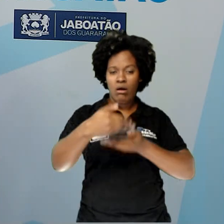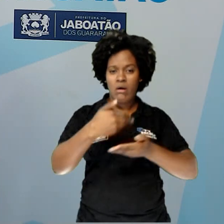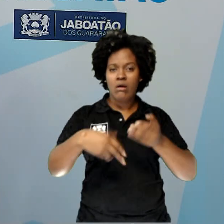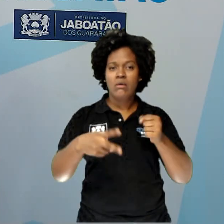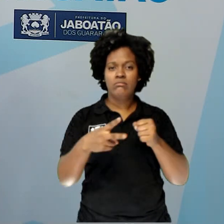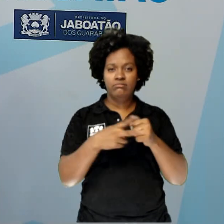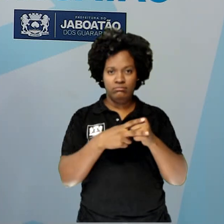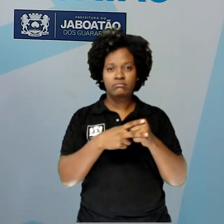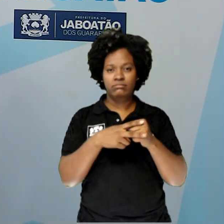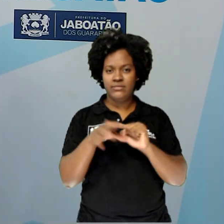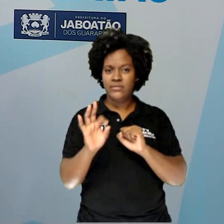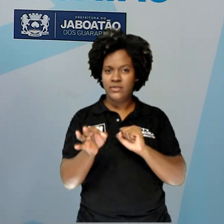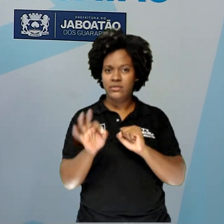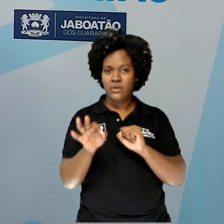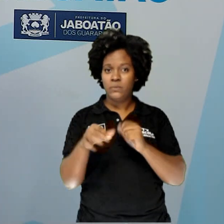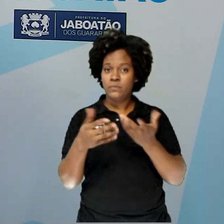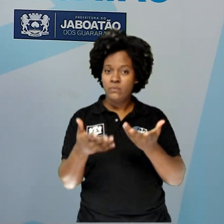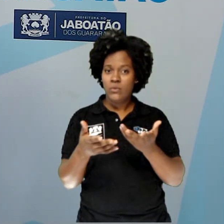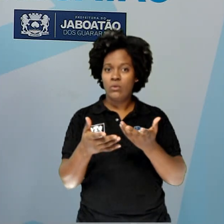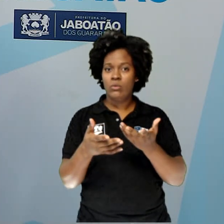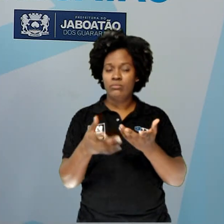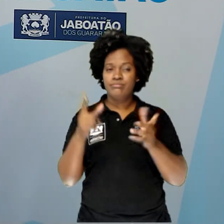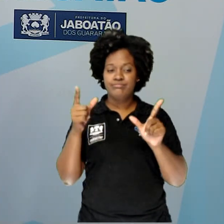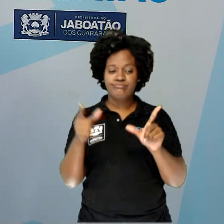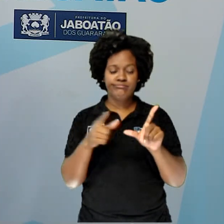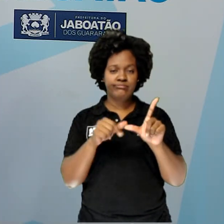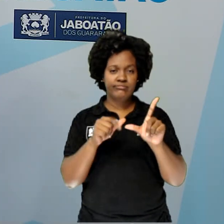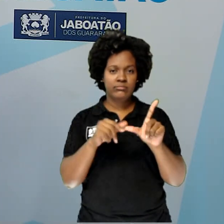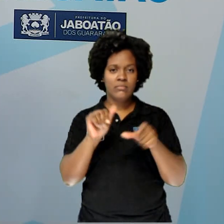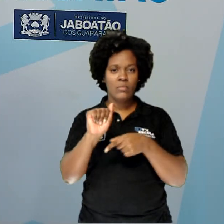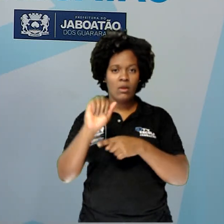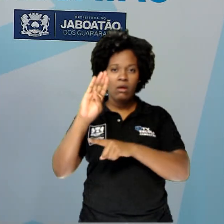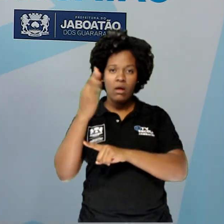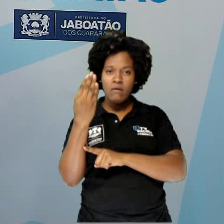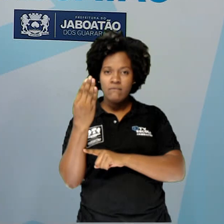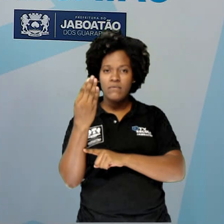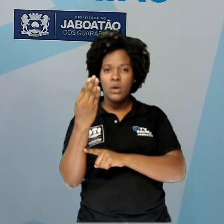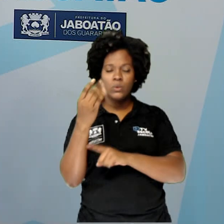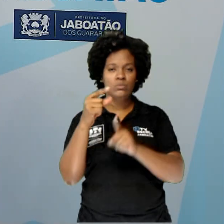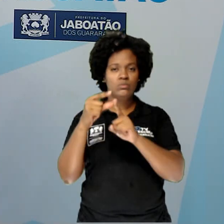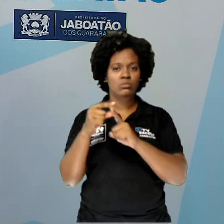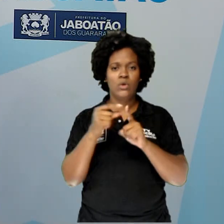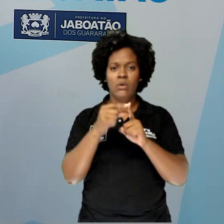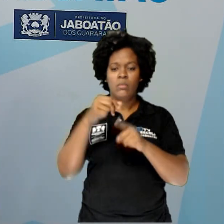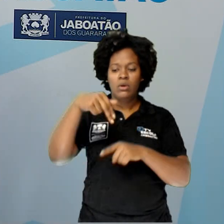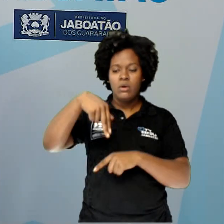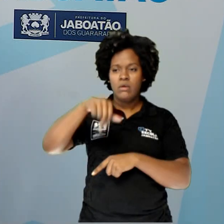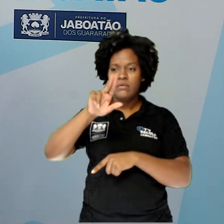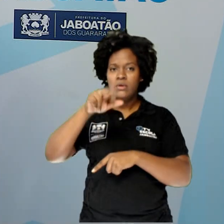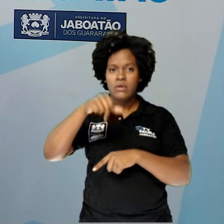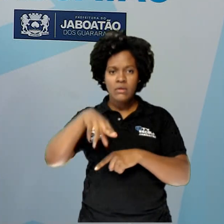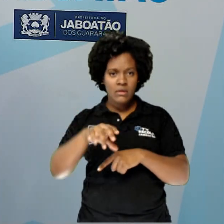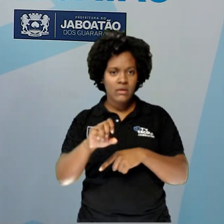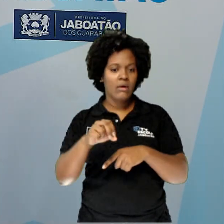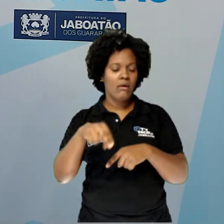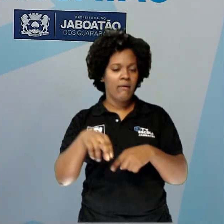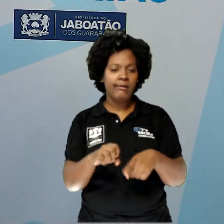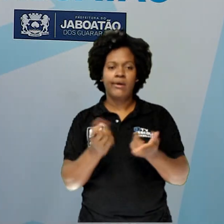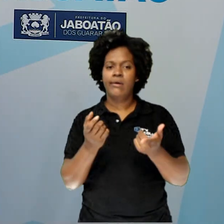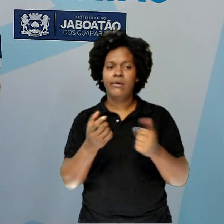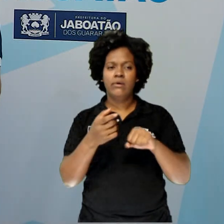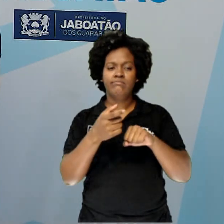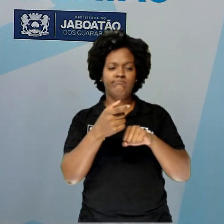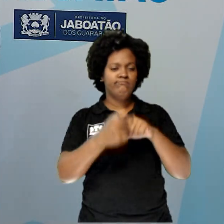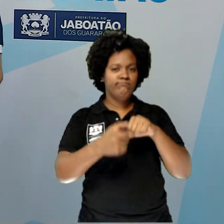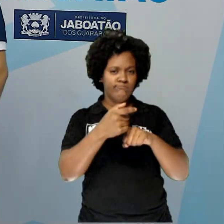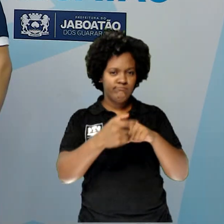verbal, certo? Portanto, esse item ele é falso, uma vez que a palavra ninguém, ela vai ser o sujeito da oração. Vamos agora